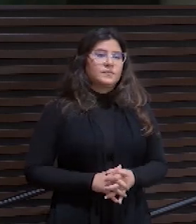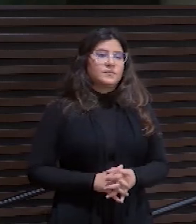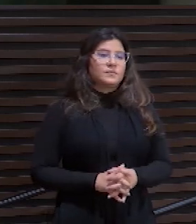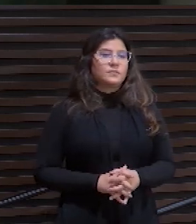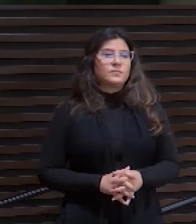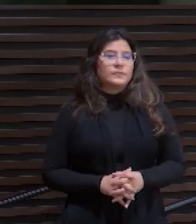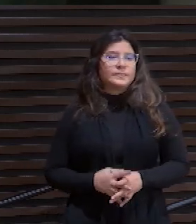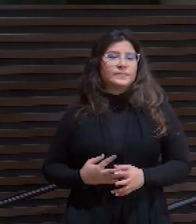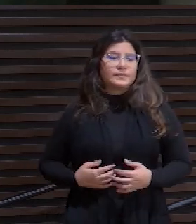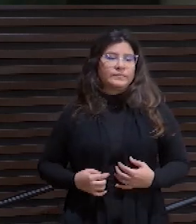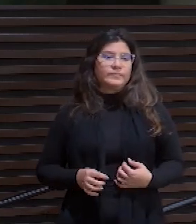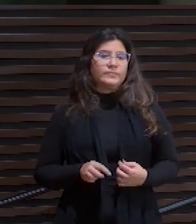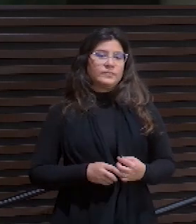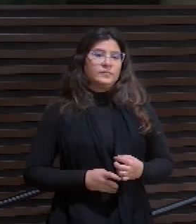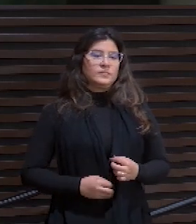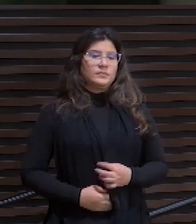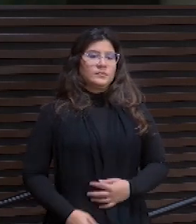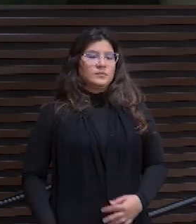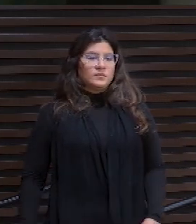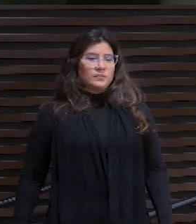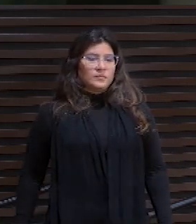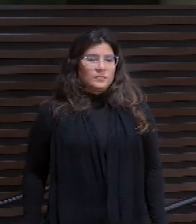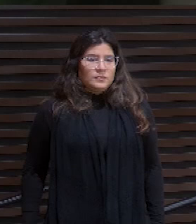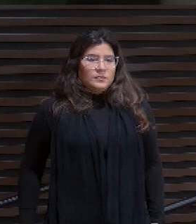Evangelho segundo João, capítulo 3,